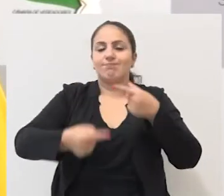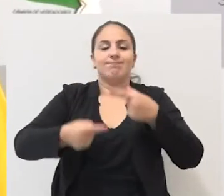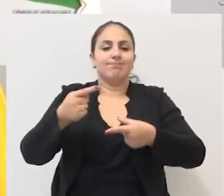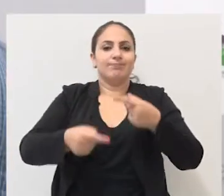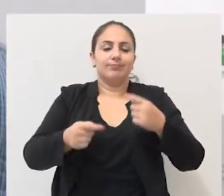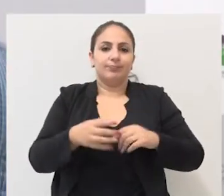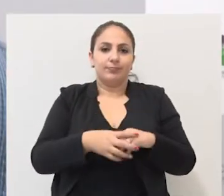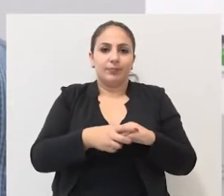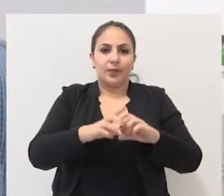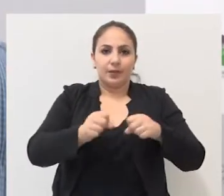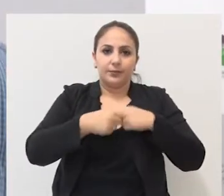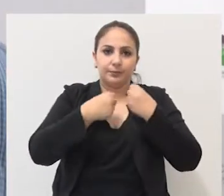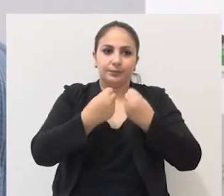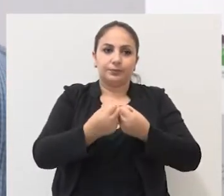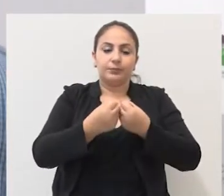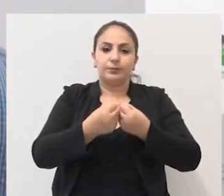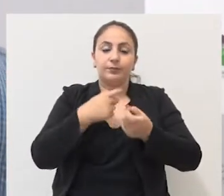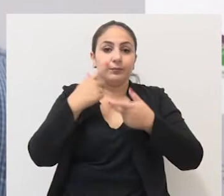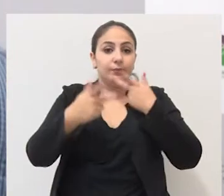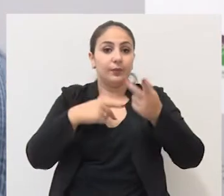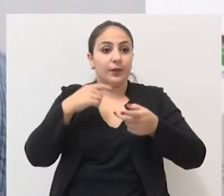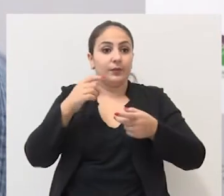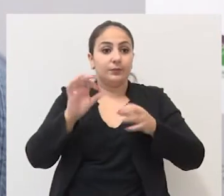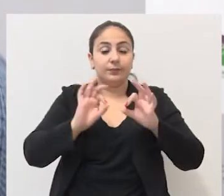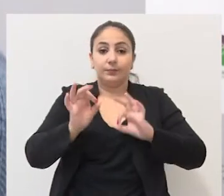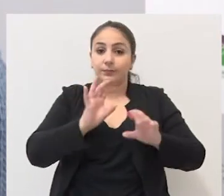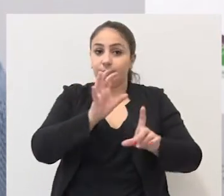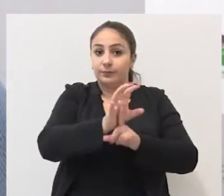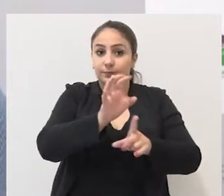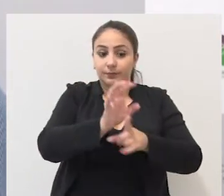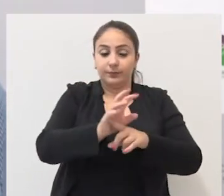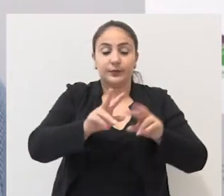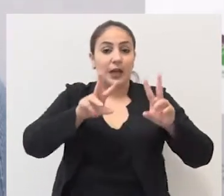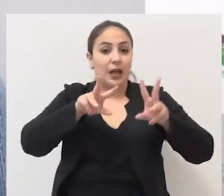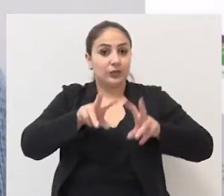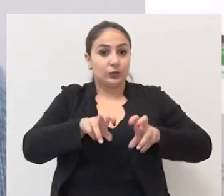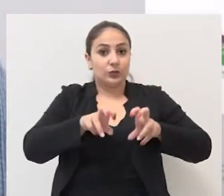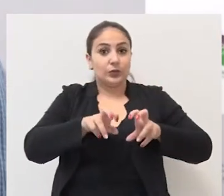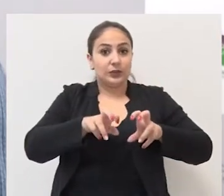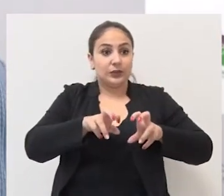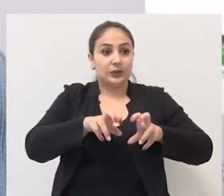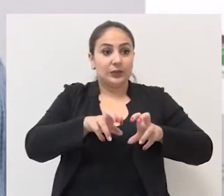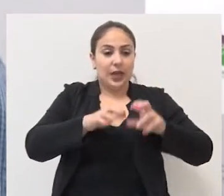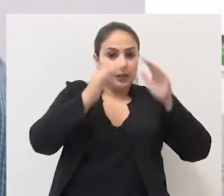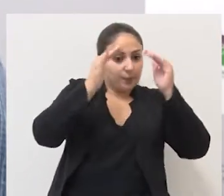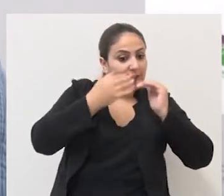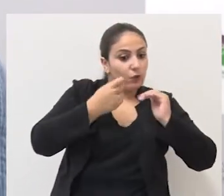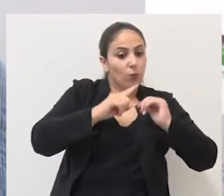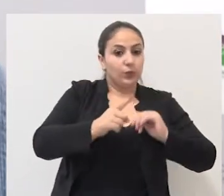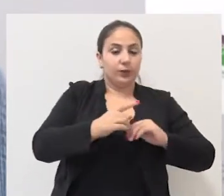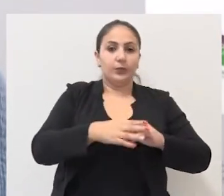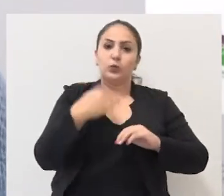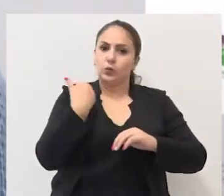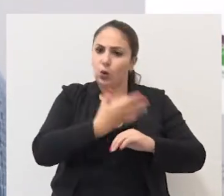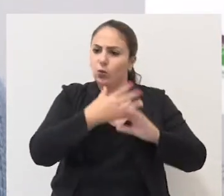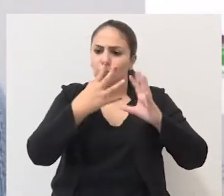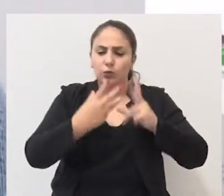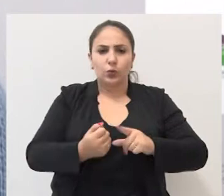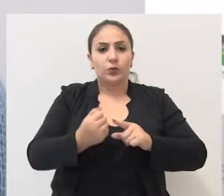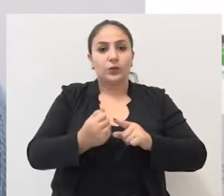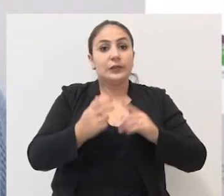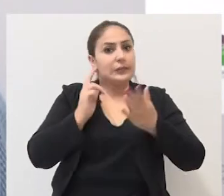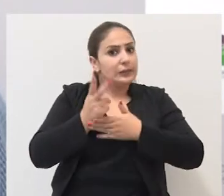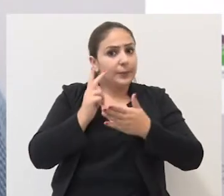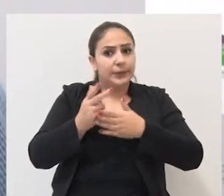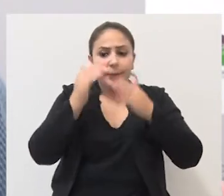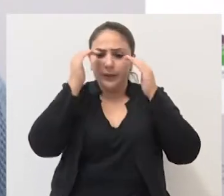não concorda. Eu reforço a posição de que não há nenhuma posição de intolerância, nenhuma questão de respeito ou não respeito. Nós todos, como sociedade,